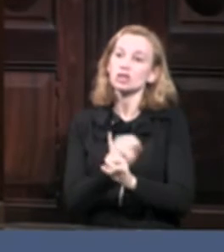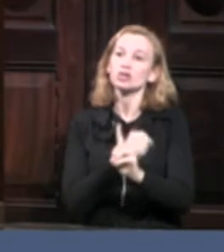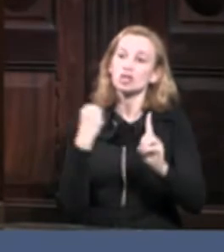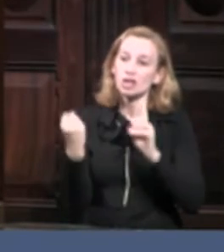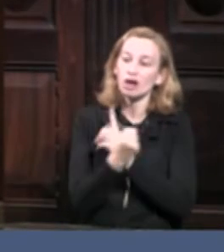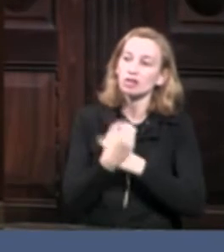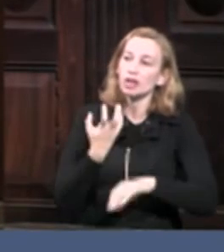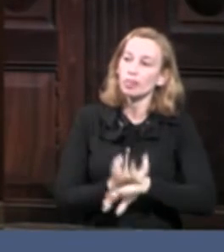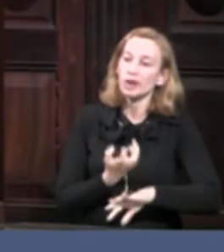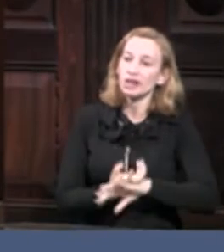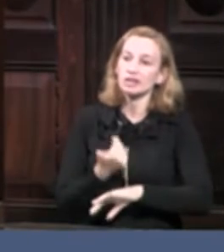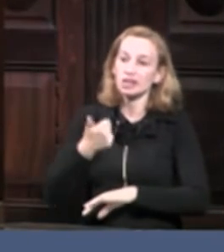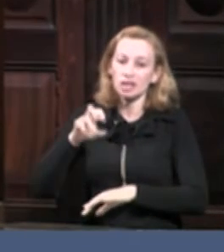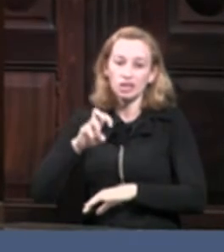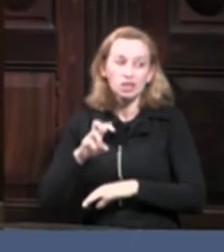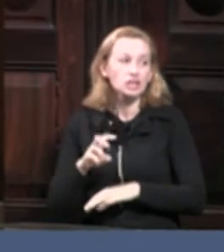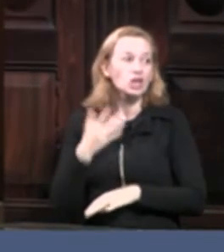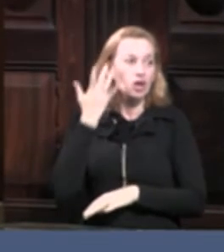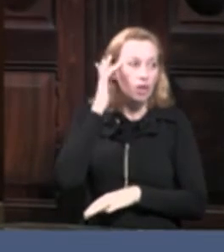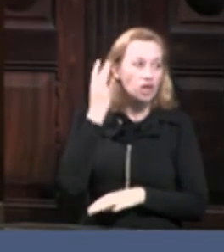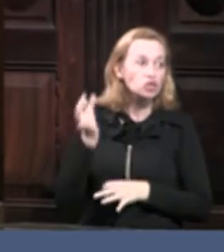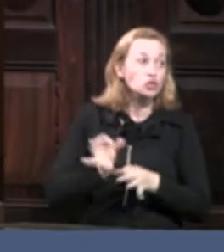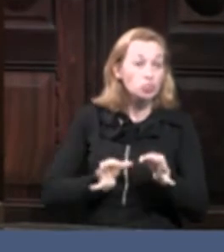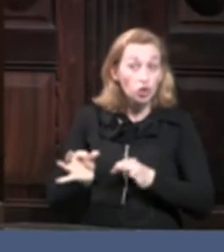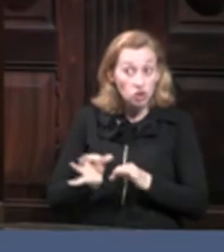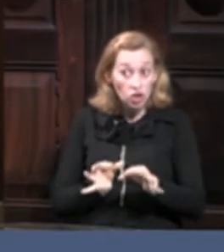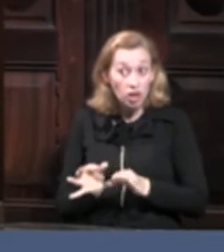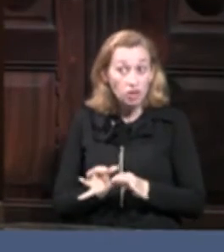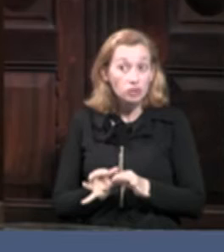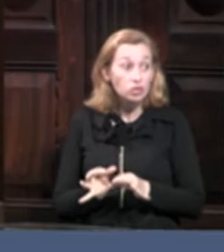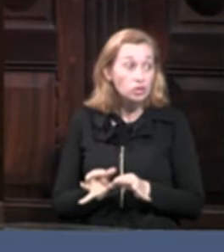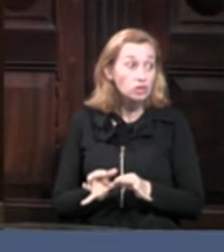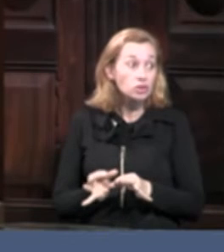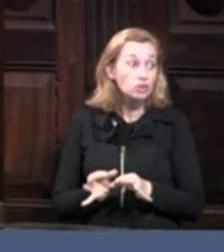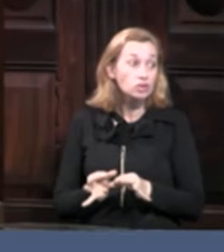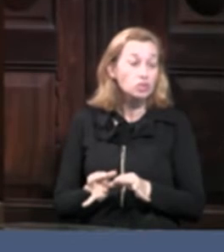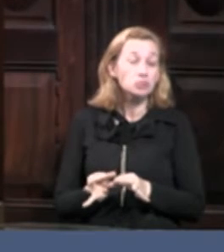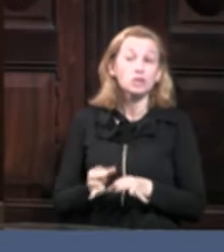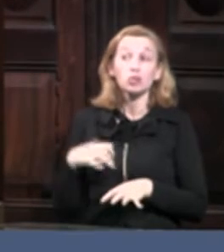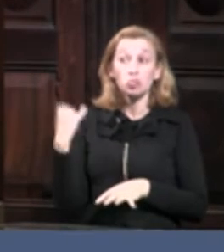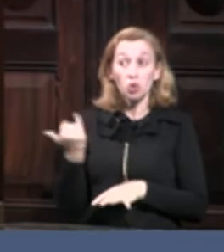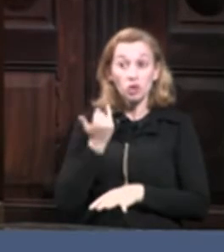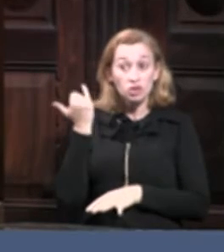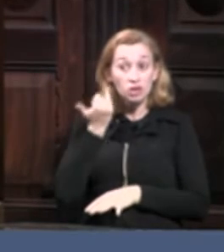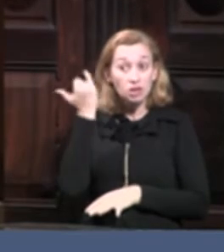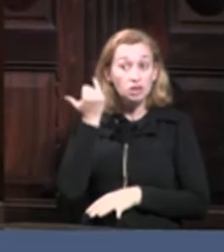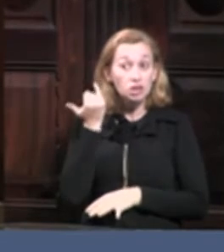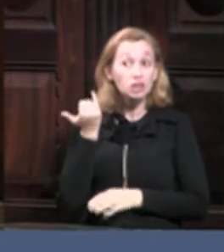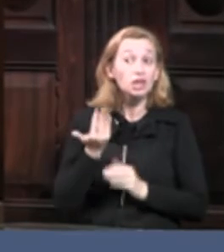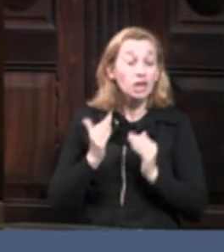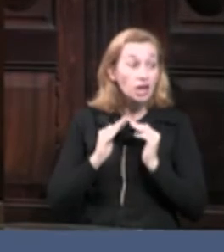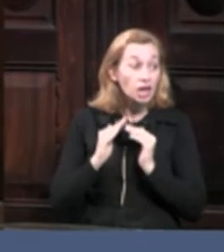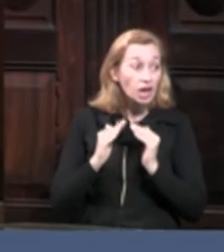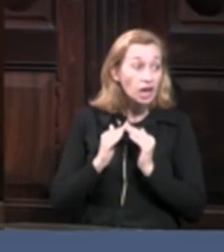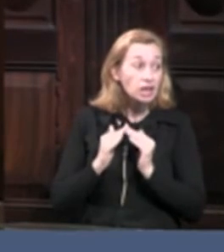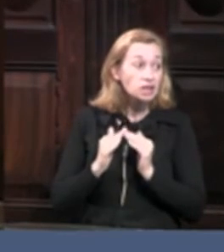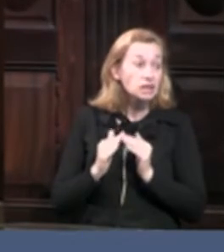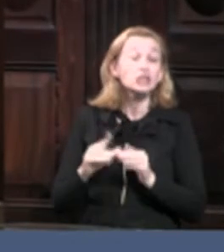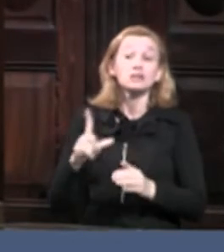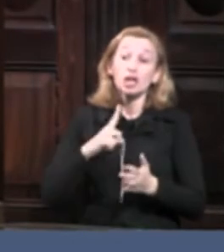Praça 15. Acho que os projetos destacados por Vossa Excelência são de extrema relevância e essa casa tem